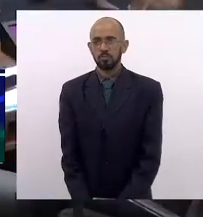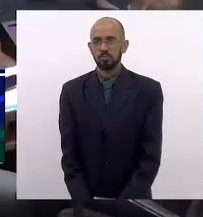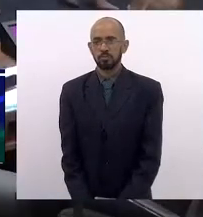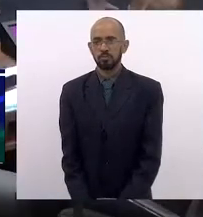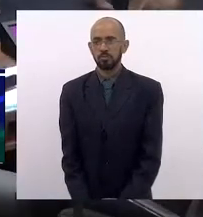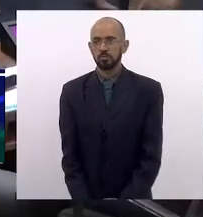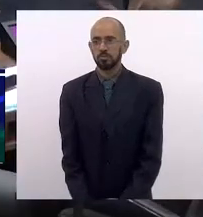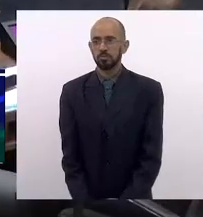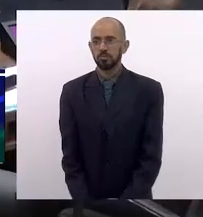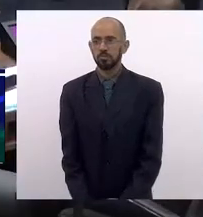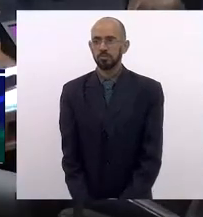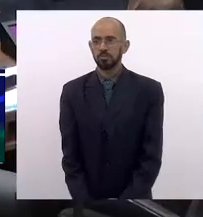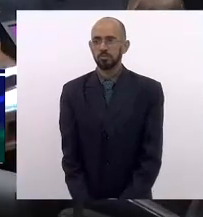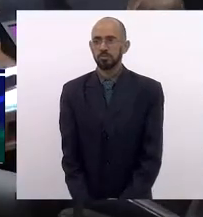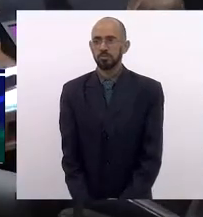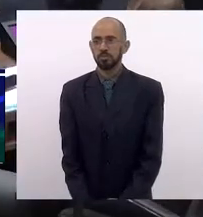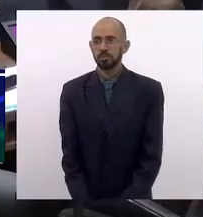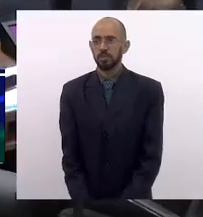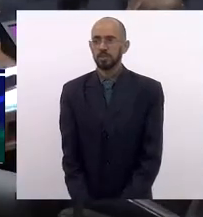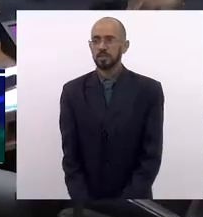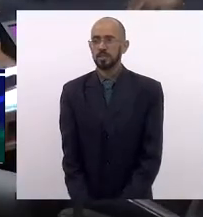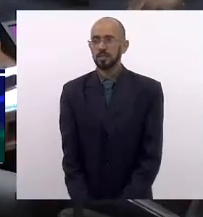E aí